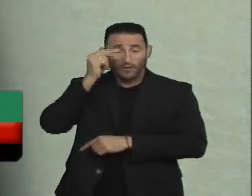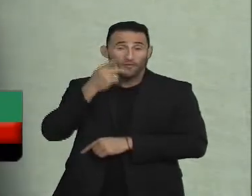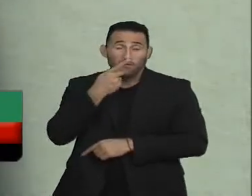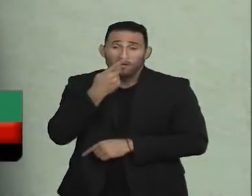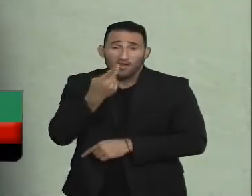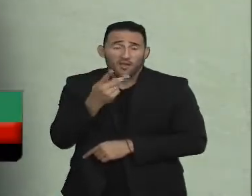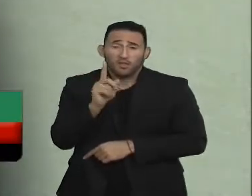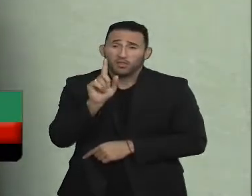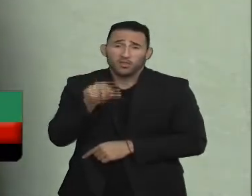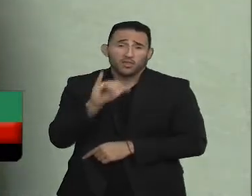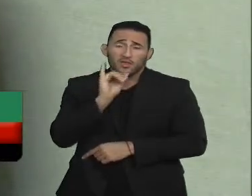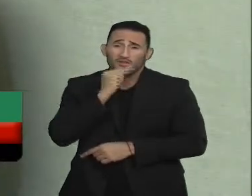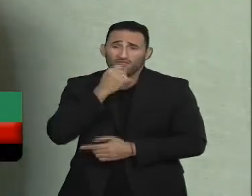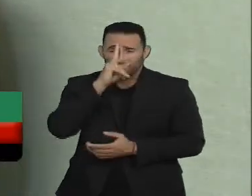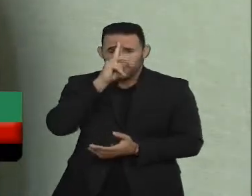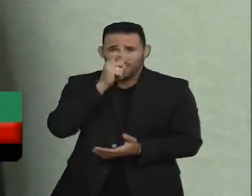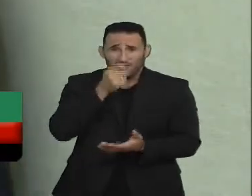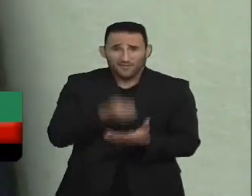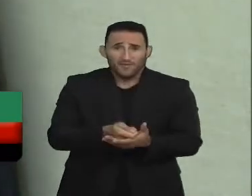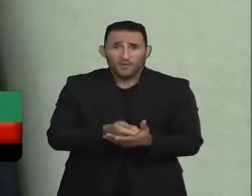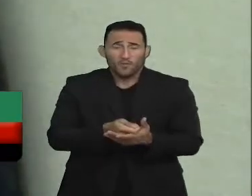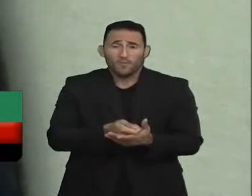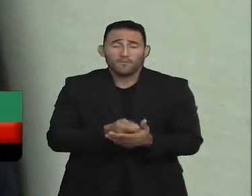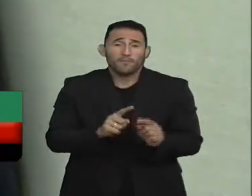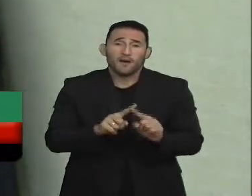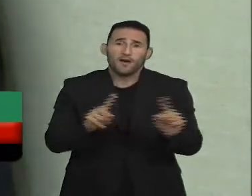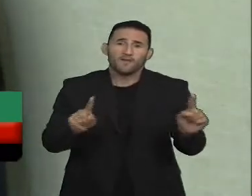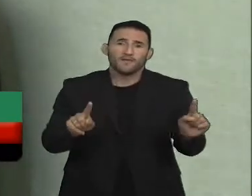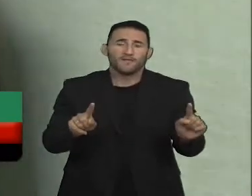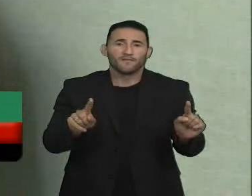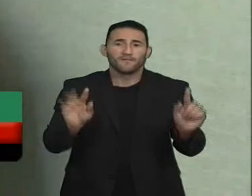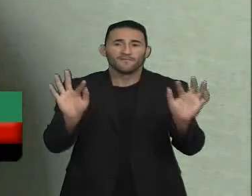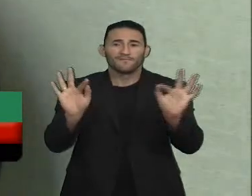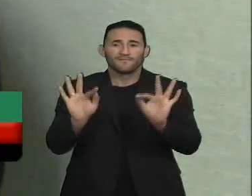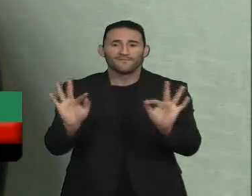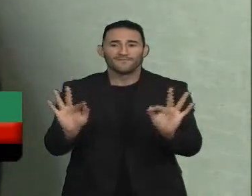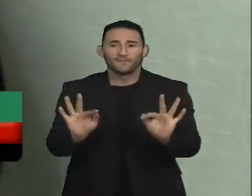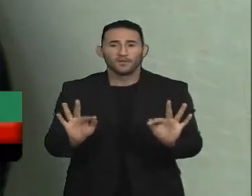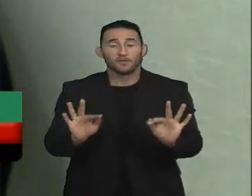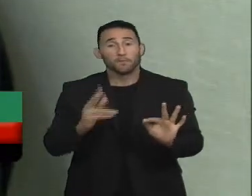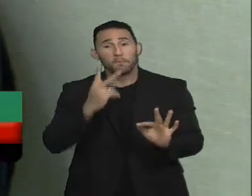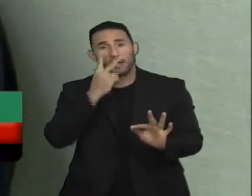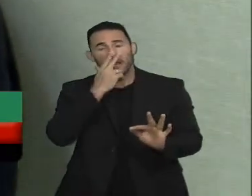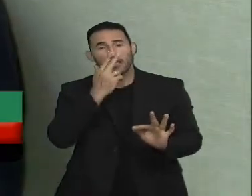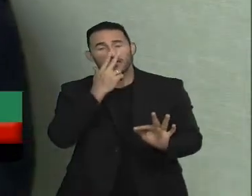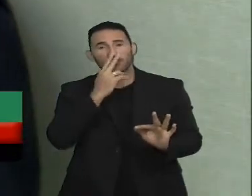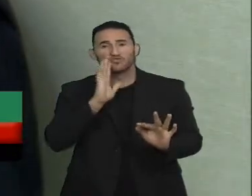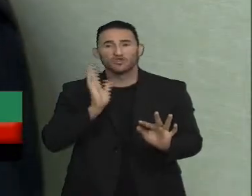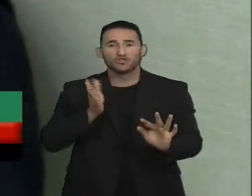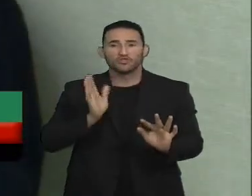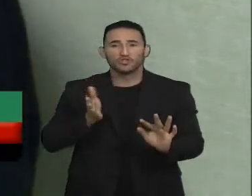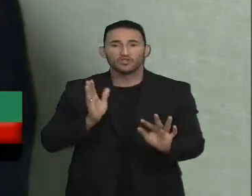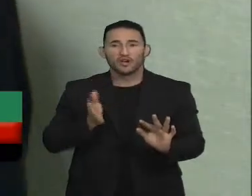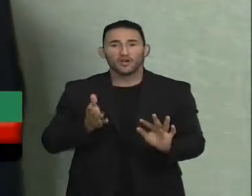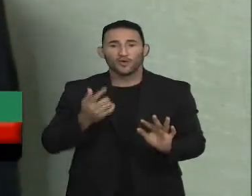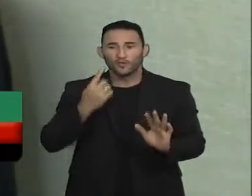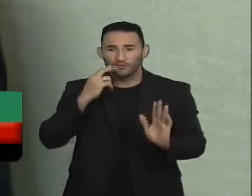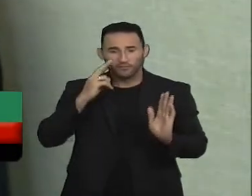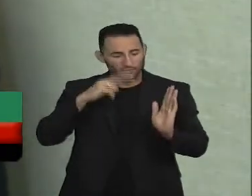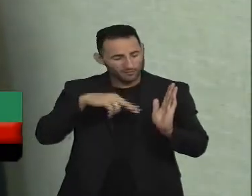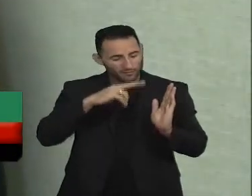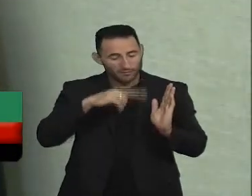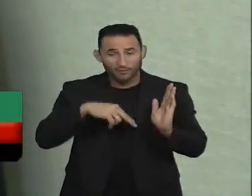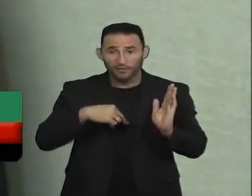lamentar essa decisão, mas, felizmente, senhor presidente, felizmente, e por incrível que pareça, Pelé da Cândida, estou aqui